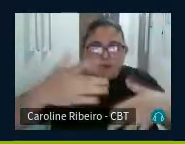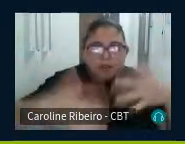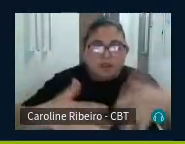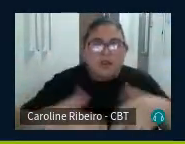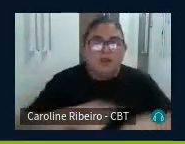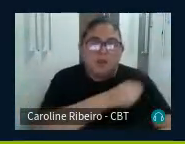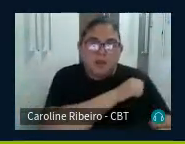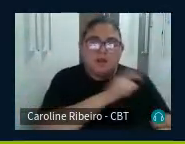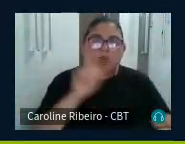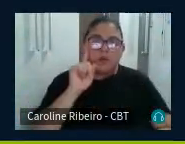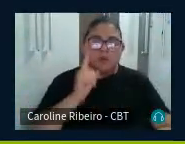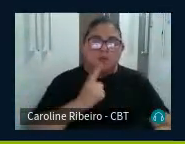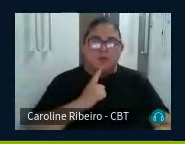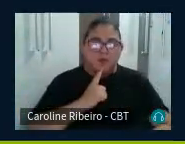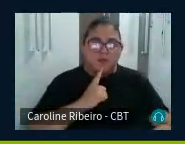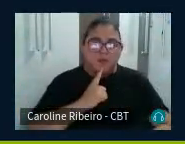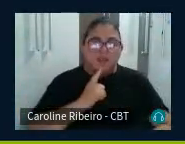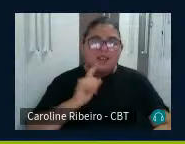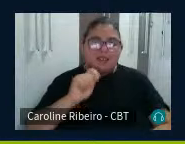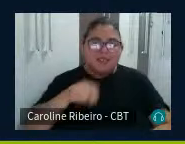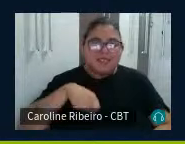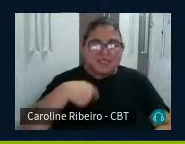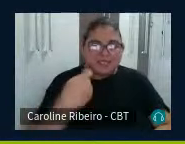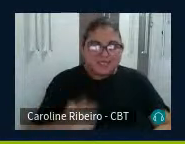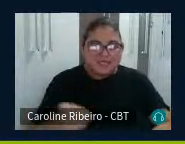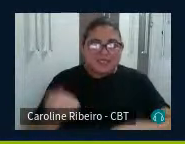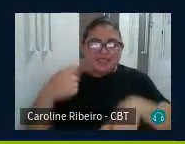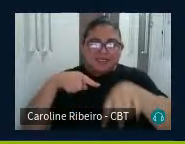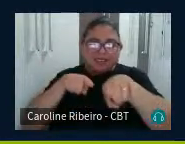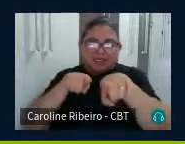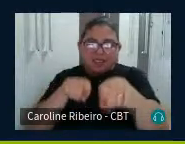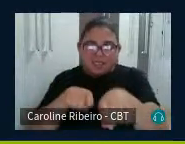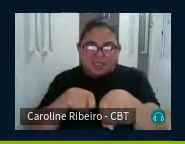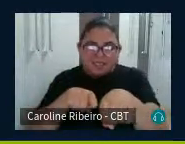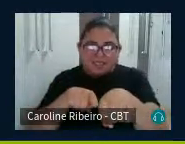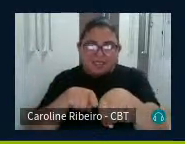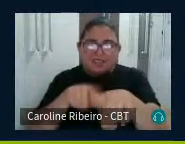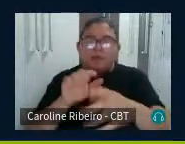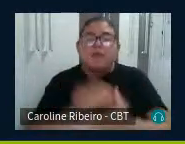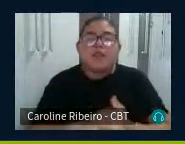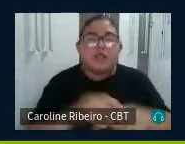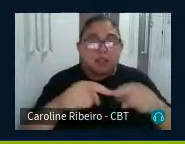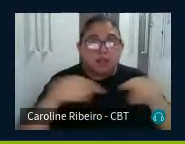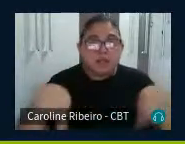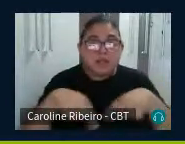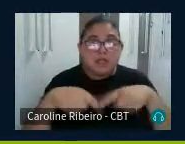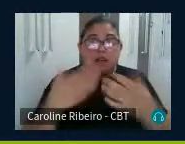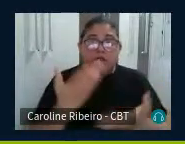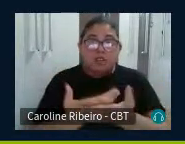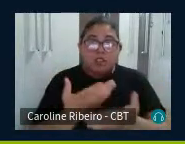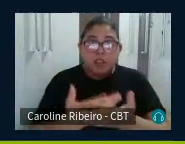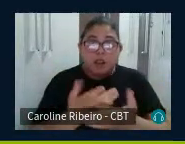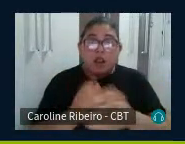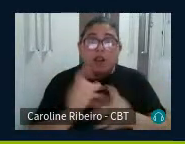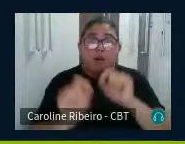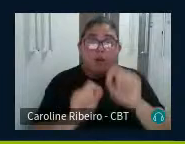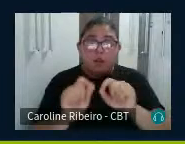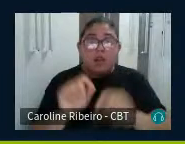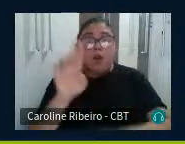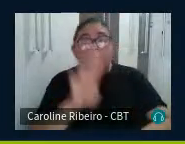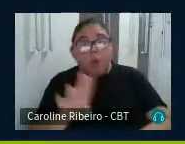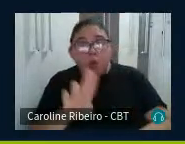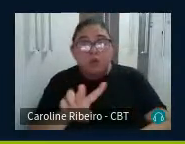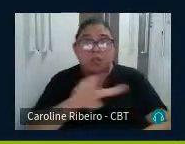Isso. E aí sim, essa é a modalidade consecutiva. Então, em sala de aula, costuma-se usar essas